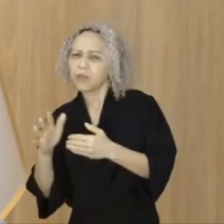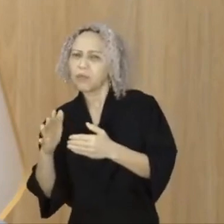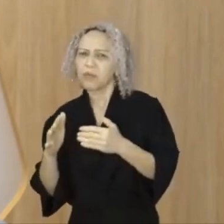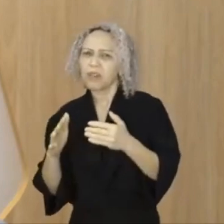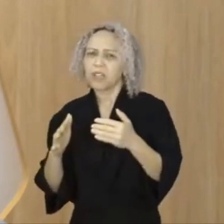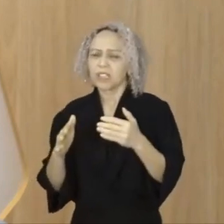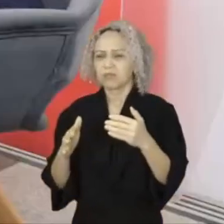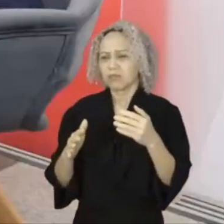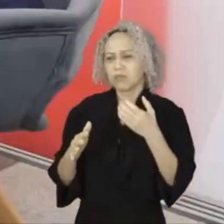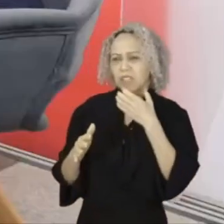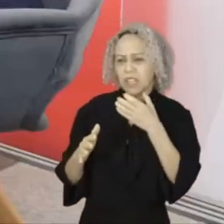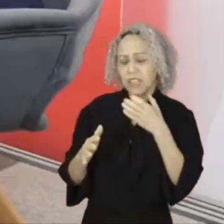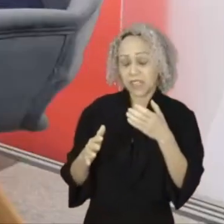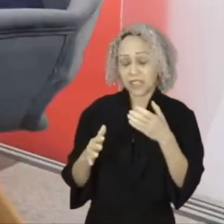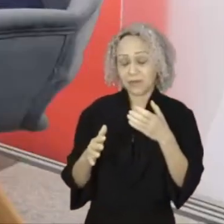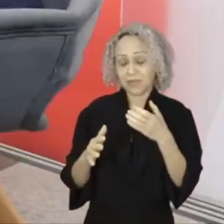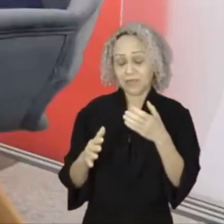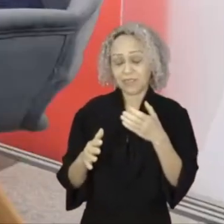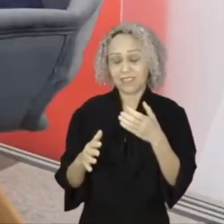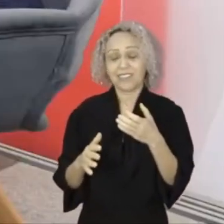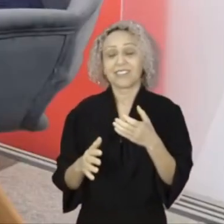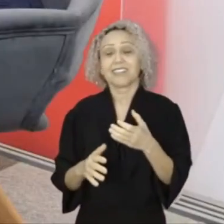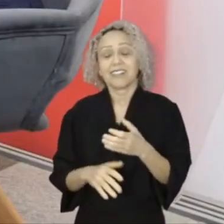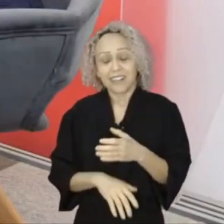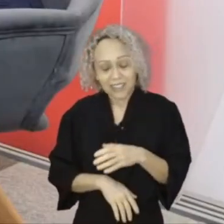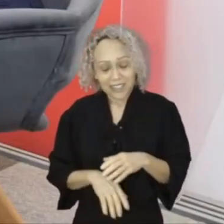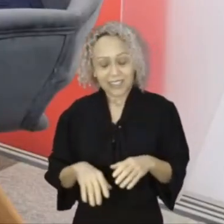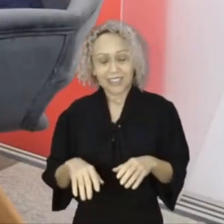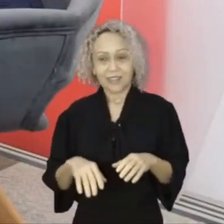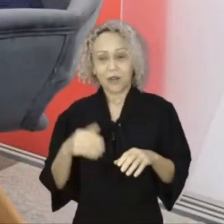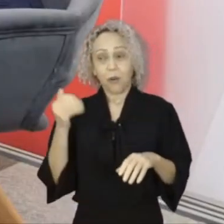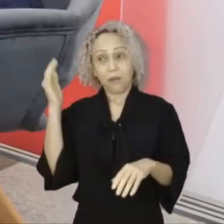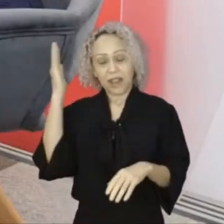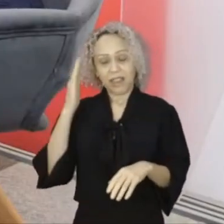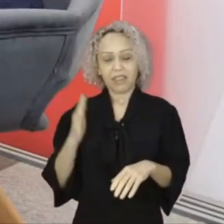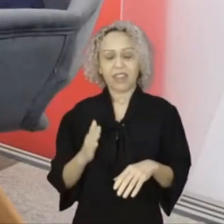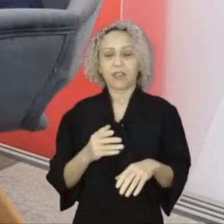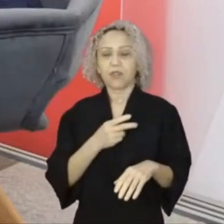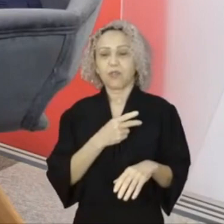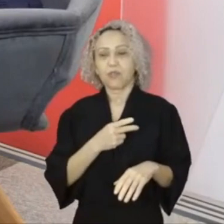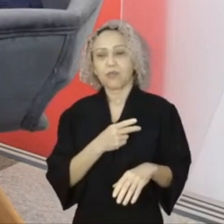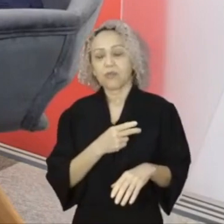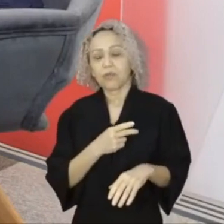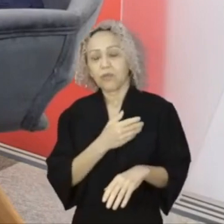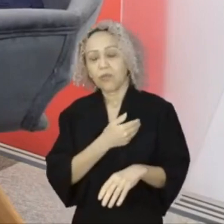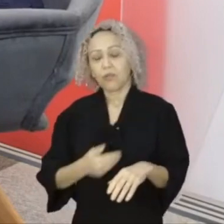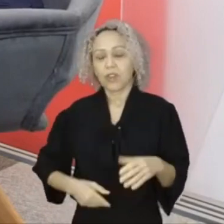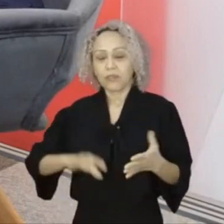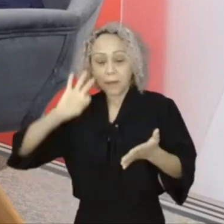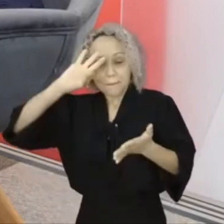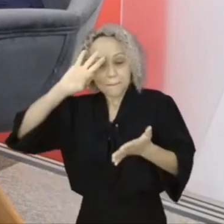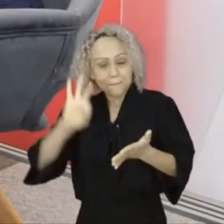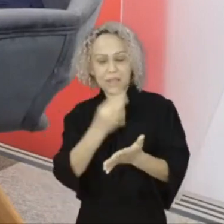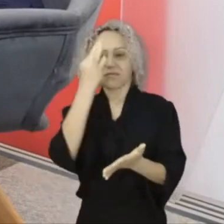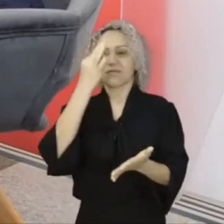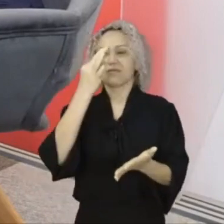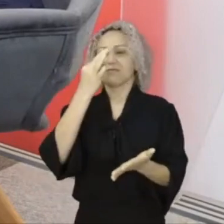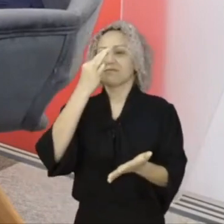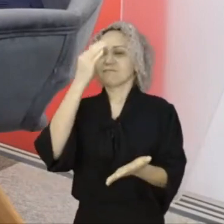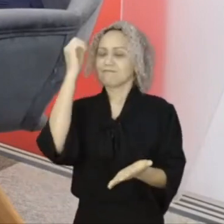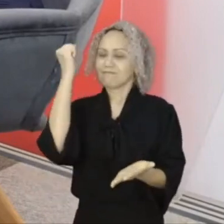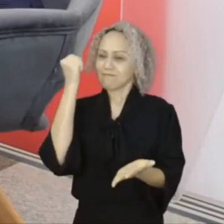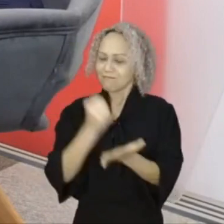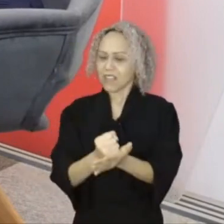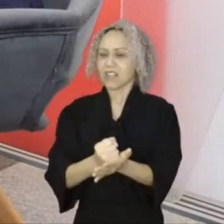depois de 40 anos. E a Rede Povo vai acompanhar tudo. Você continua aqui com a gente. Obrigada, deputado, pela participação. Volte sempre aqui esse espaço.